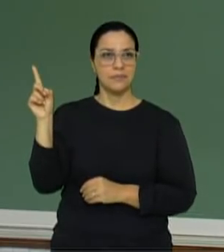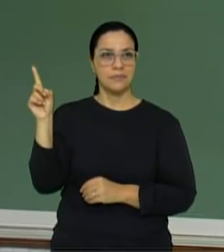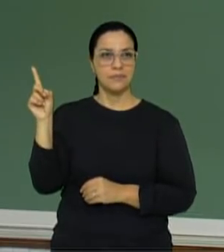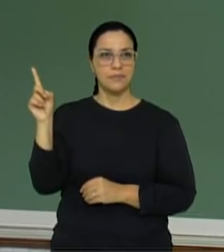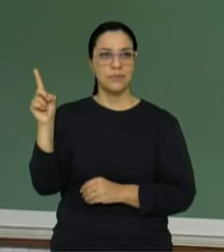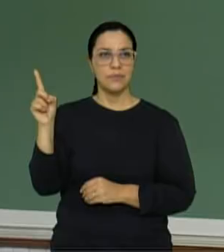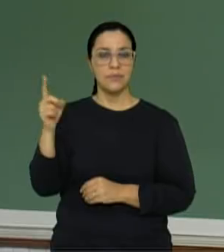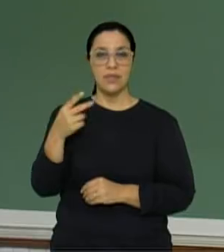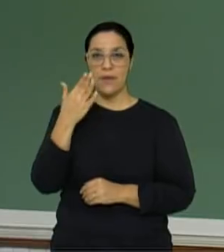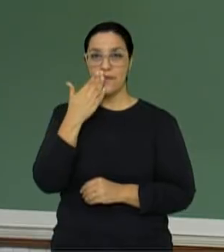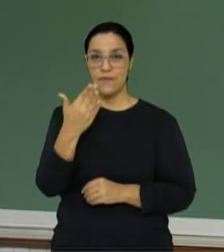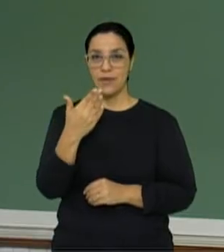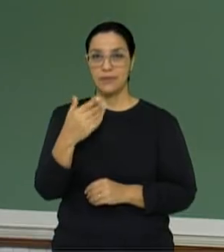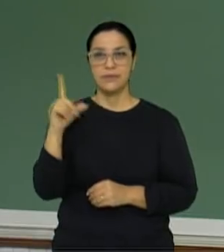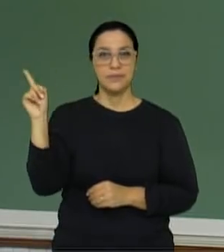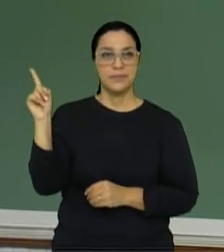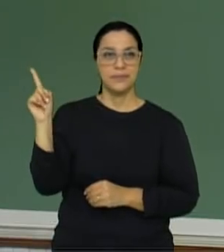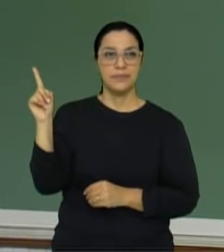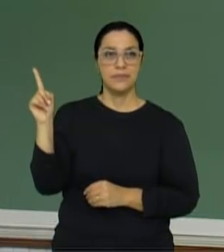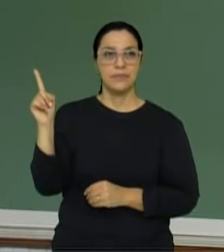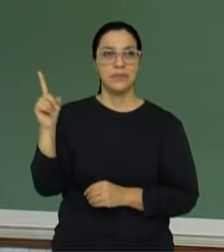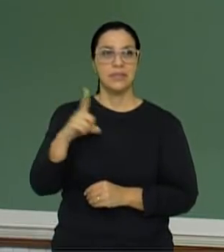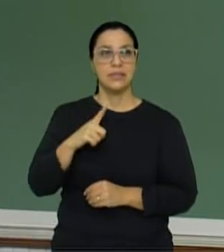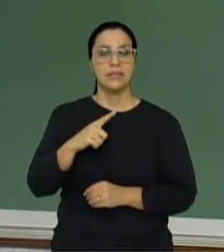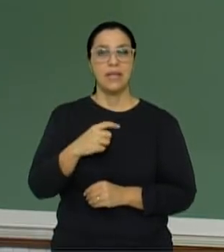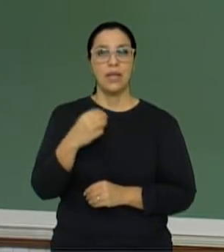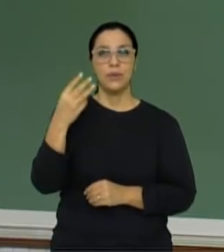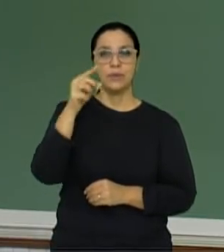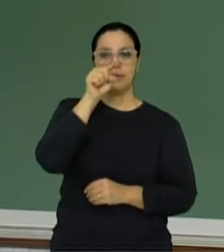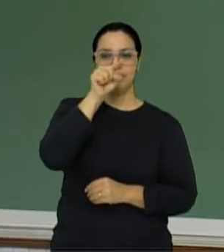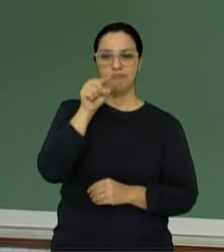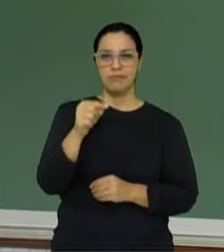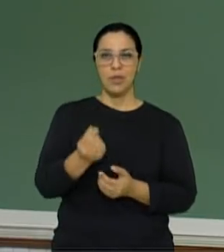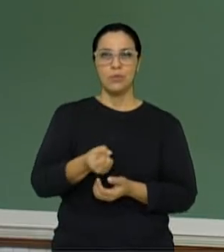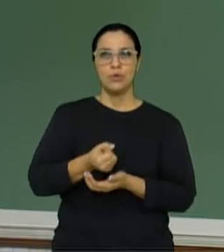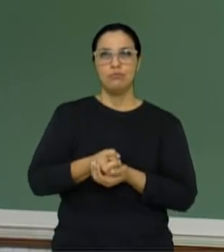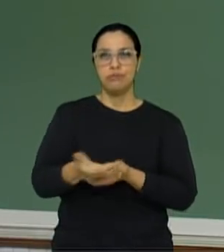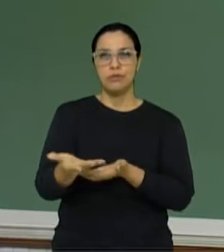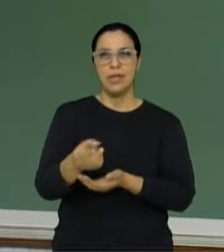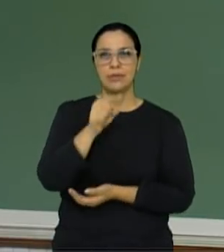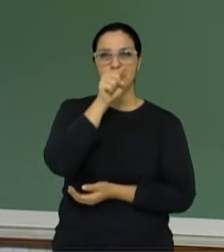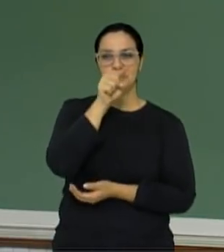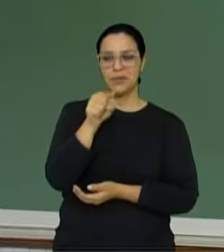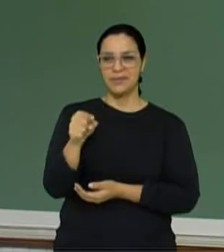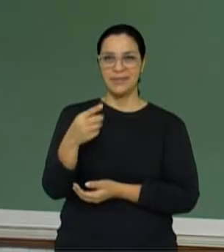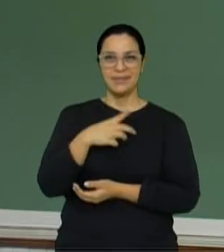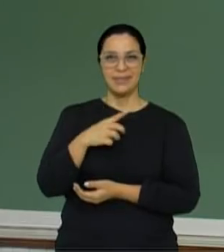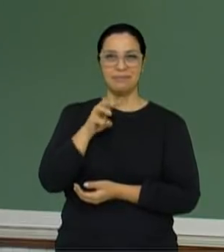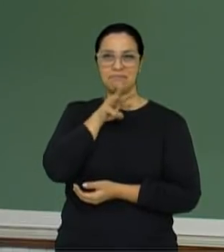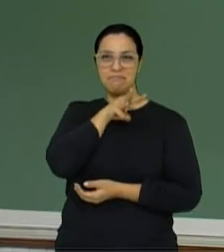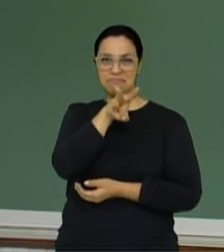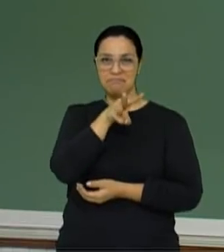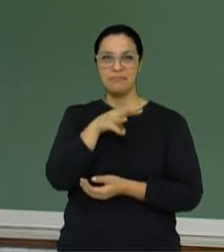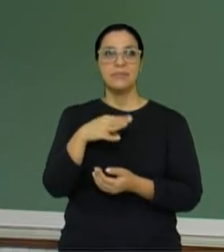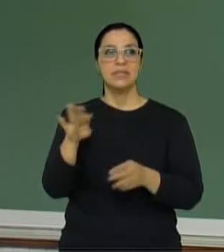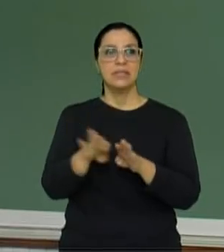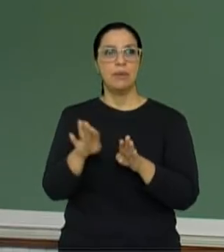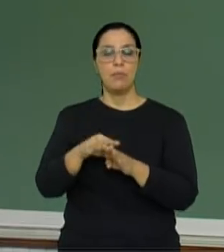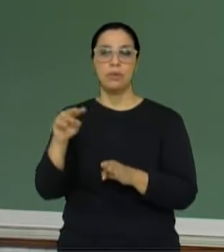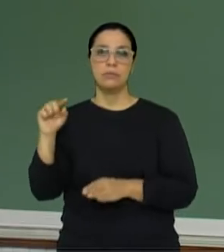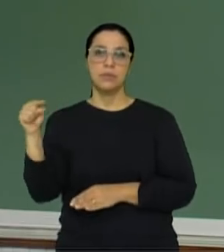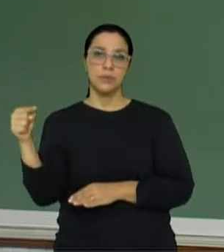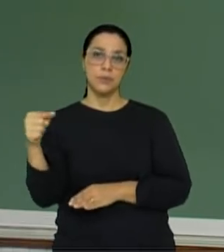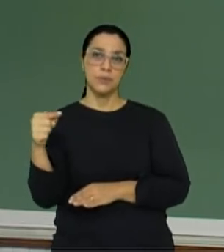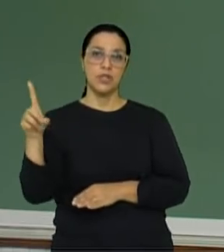seria olhando aqui, onde esse dado tem aqui as três bolinhas aqui, né? E aqui pode ser a